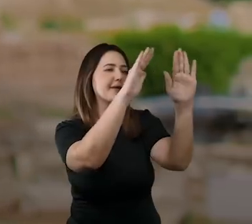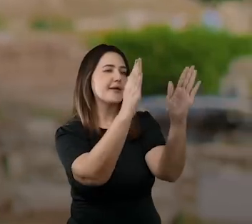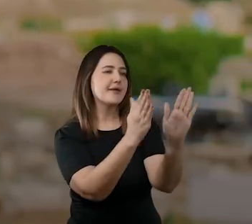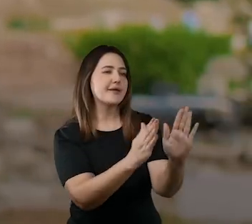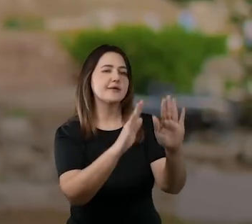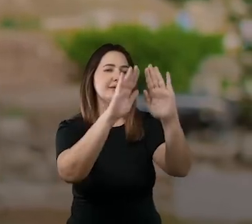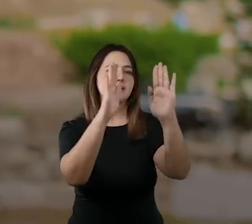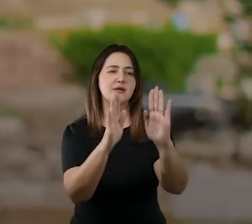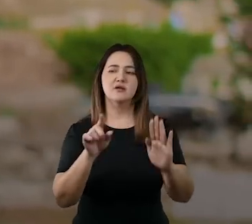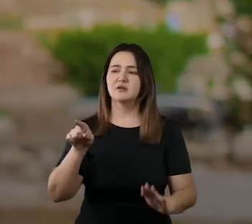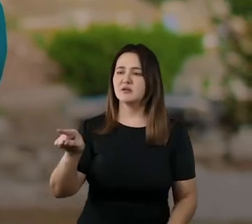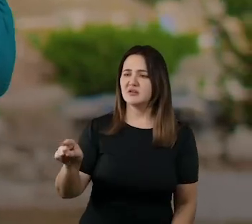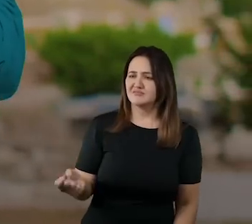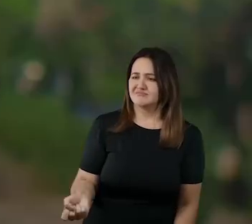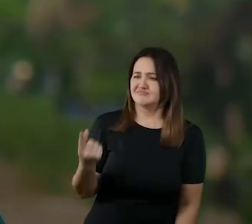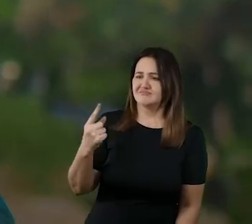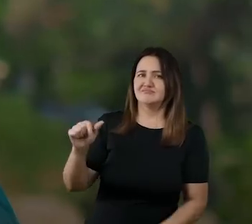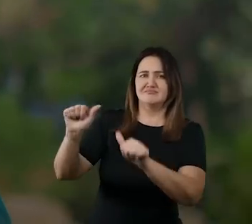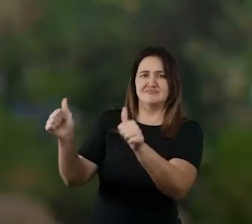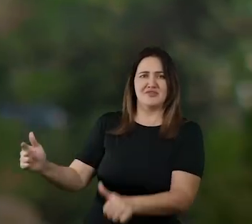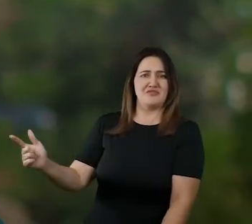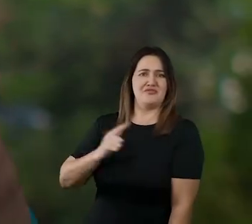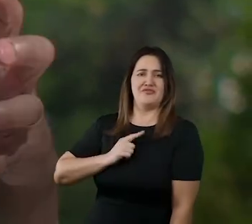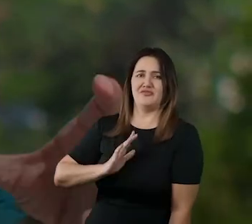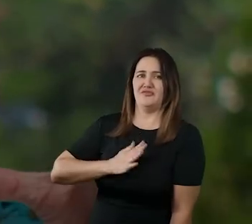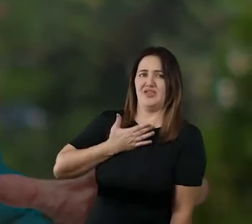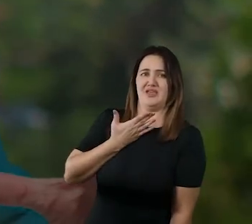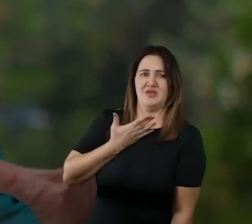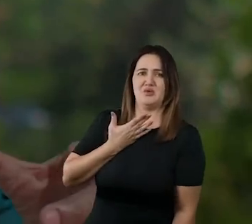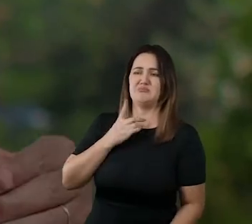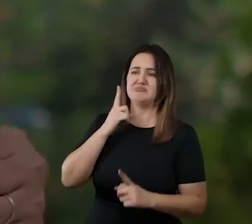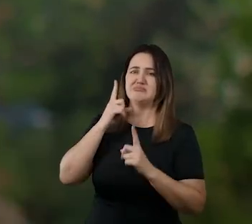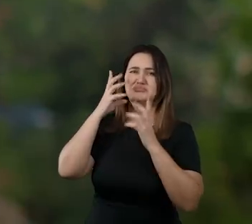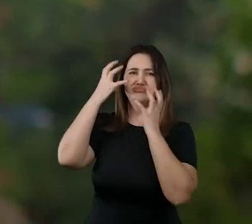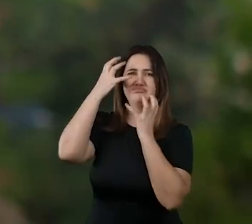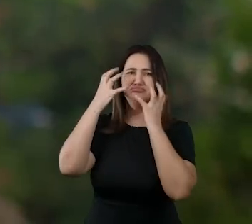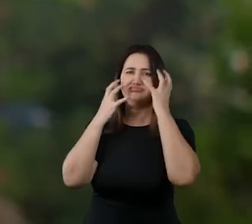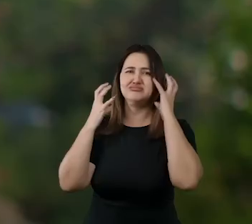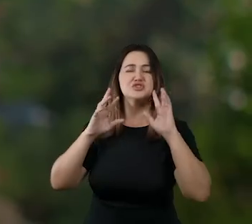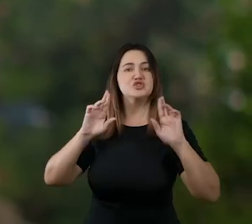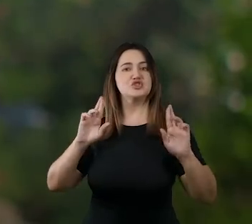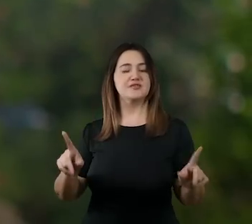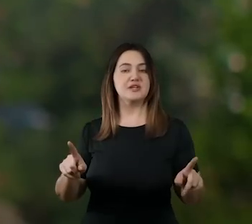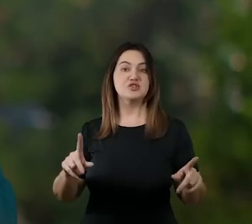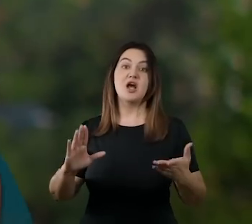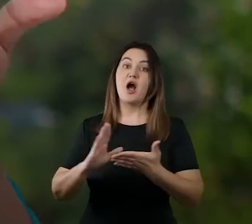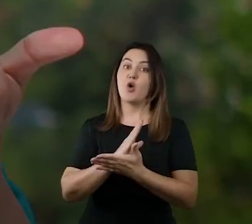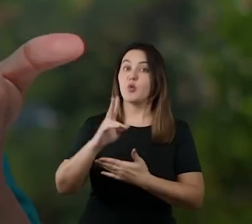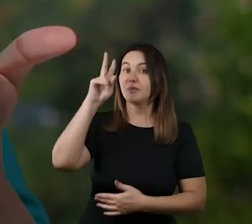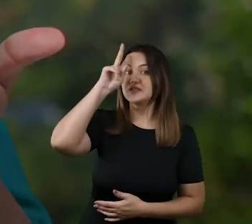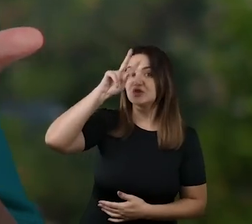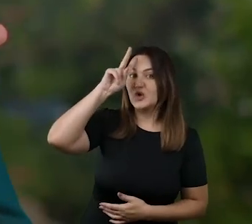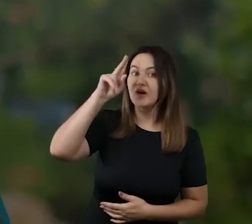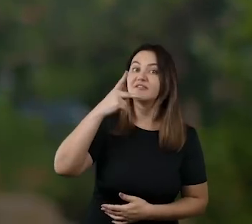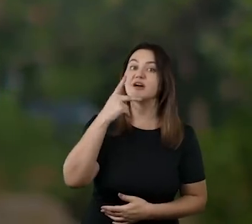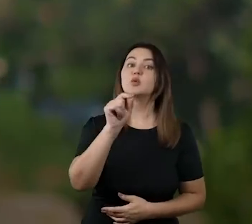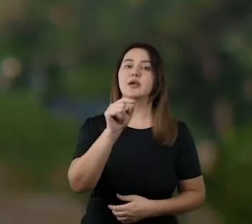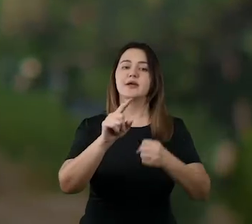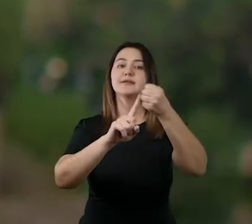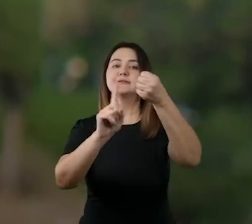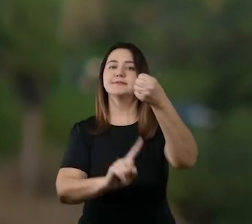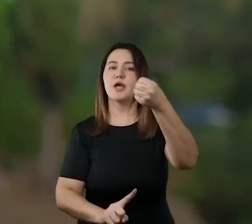Hefesto contradizia esse ideal. E por ser um deus feio, uma das versões dizem que Zeus,